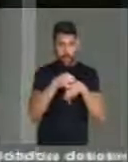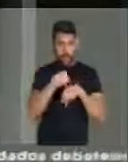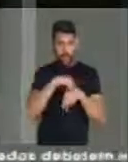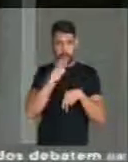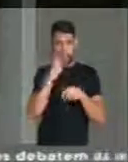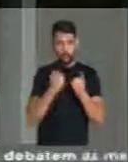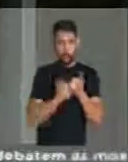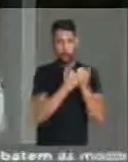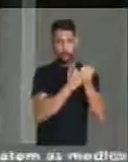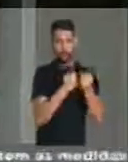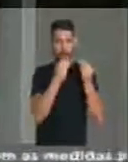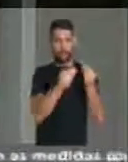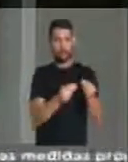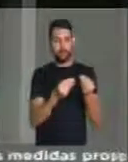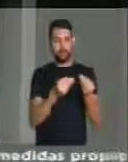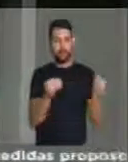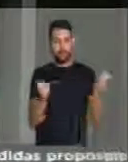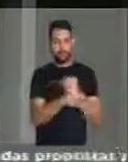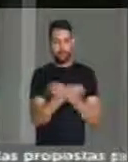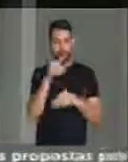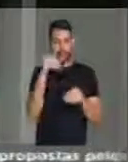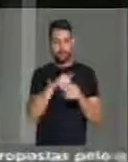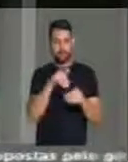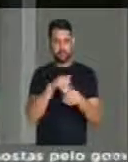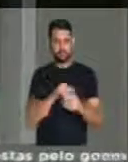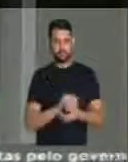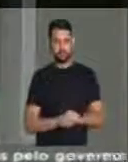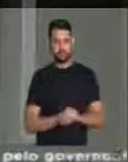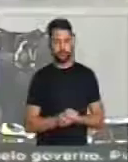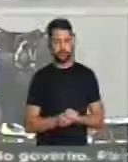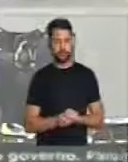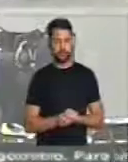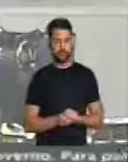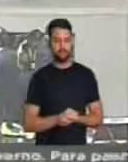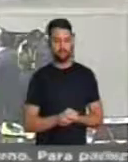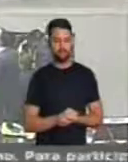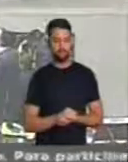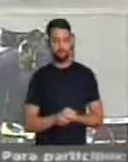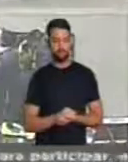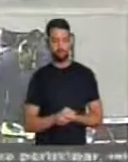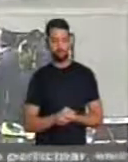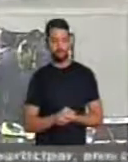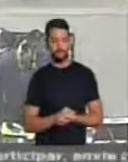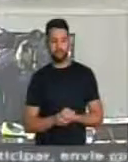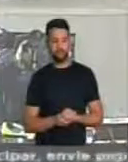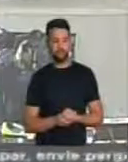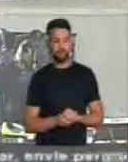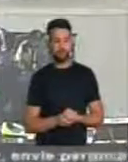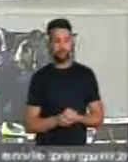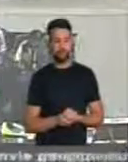eles oferecem. Está encerrada a votação. Chico, pode concluir, Chico.